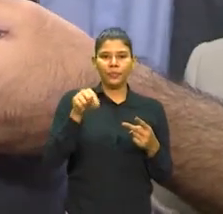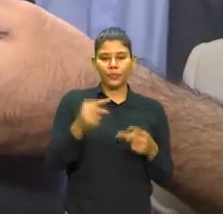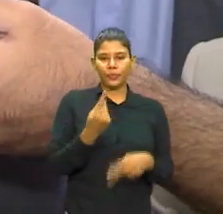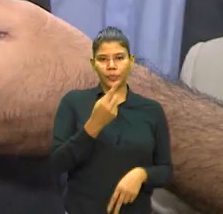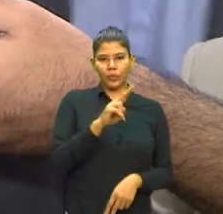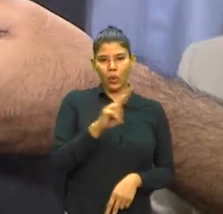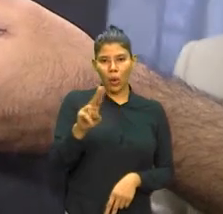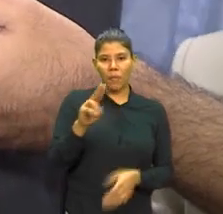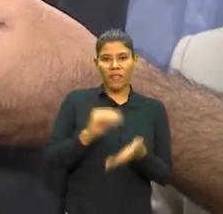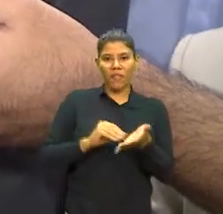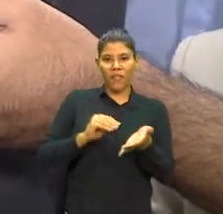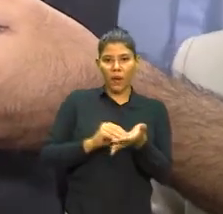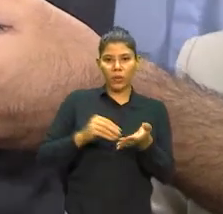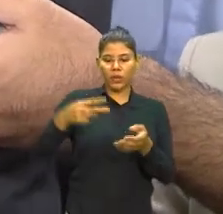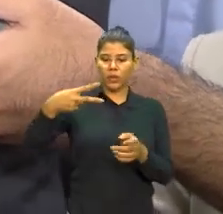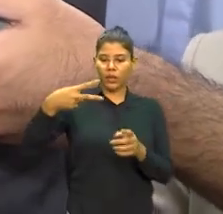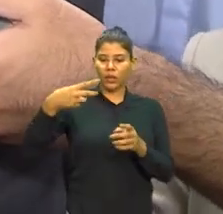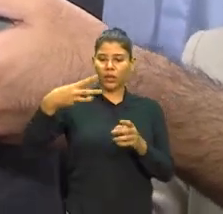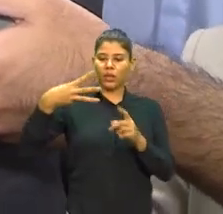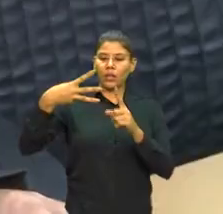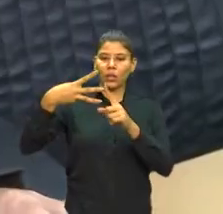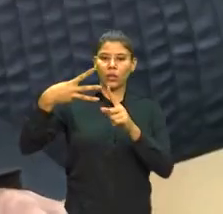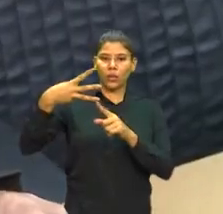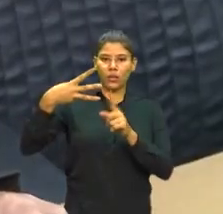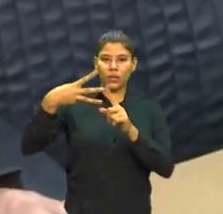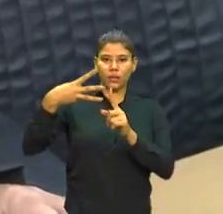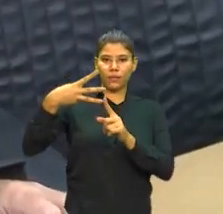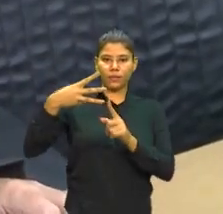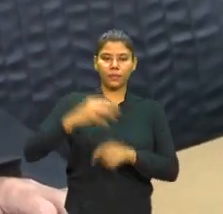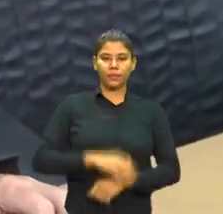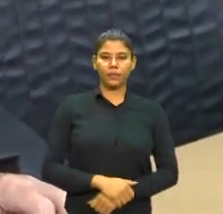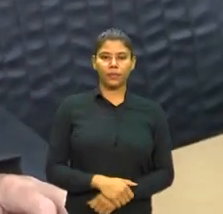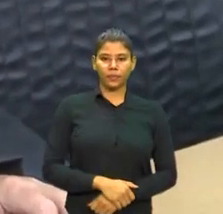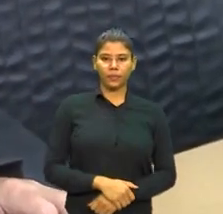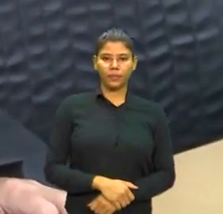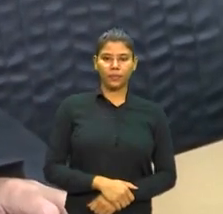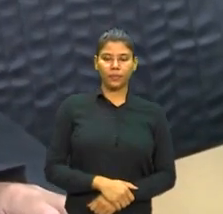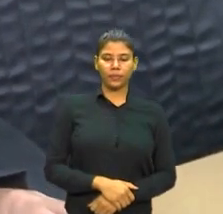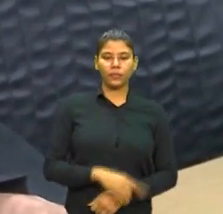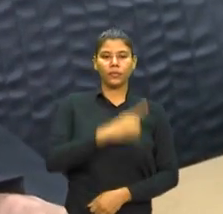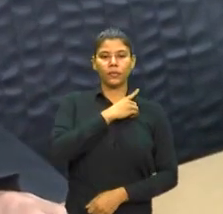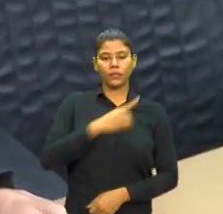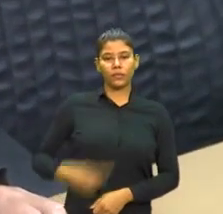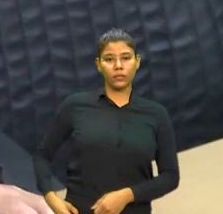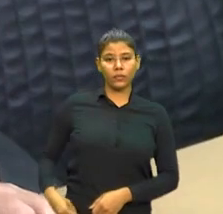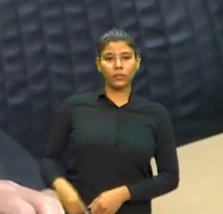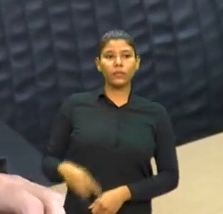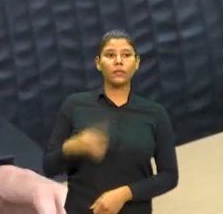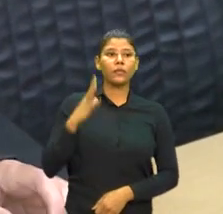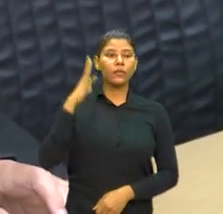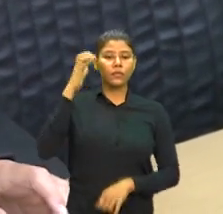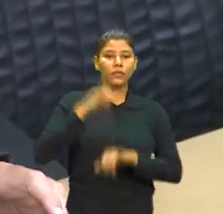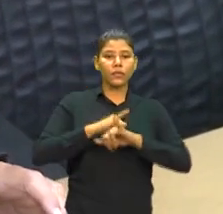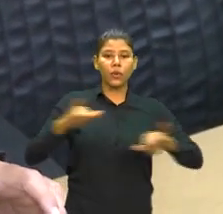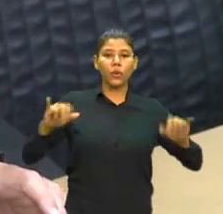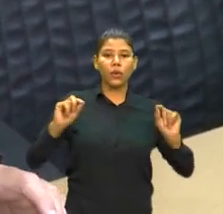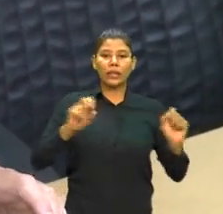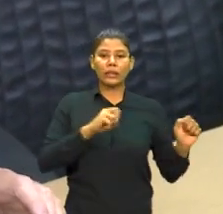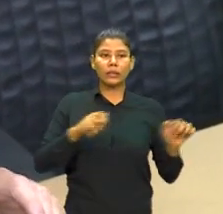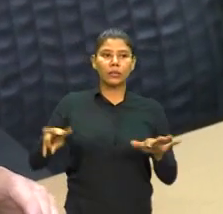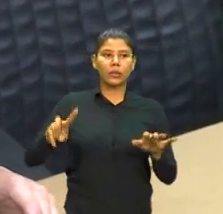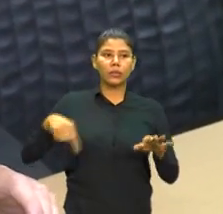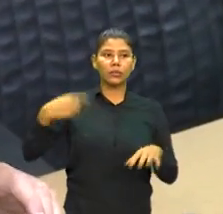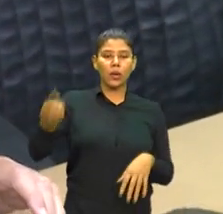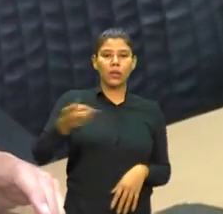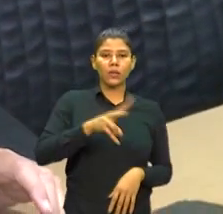dois nomes serão indicados até sexta-feira o deputado Evandro Leitão também anunciou que na próxima semana serão definidos os